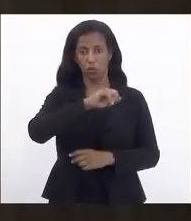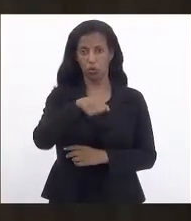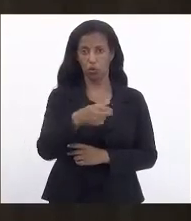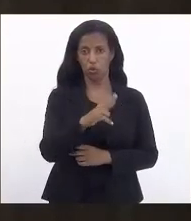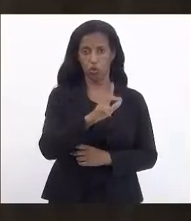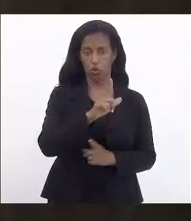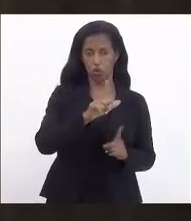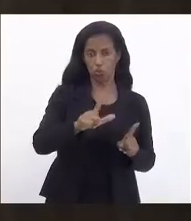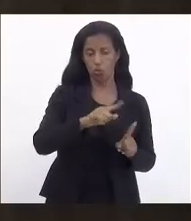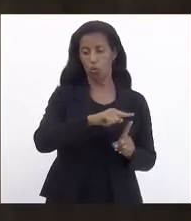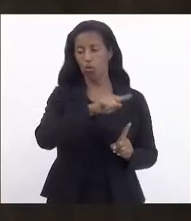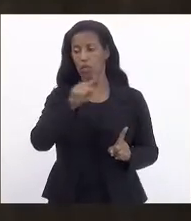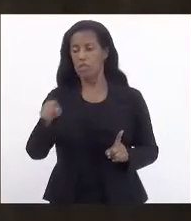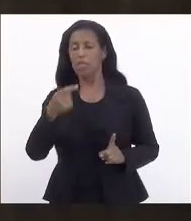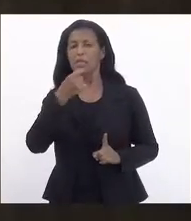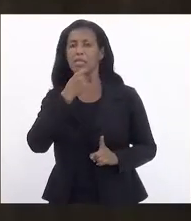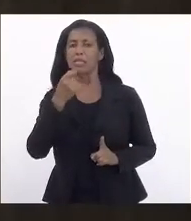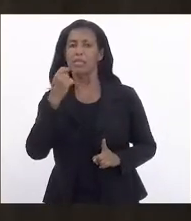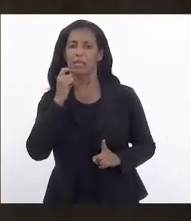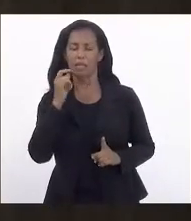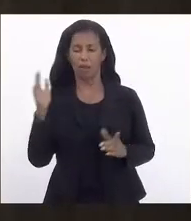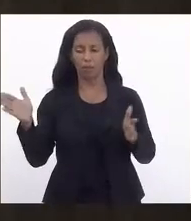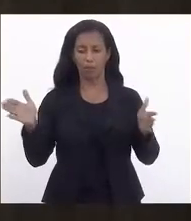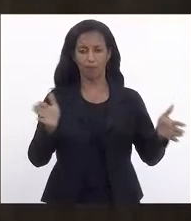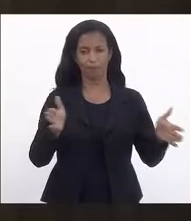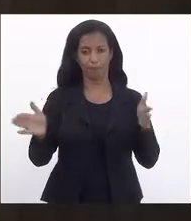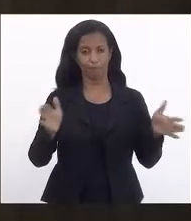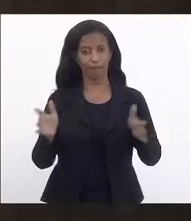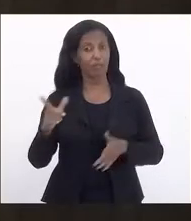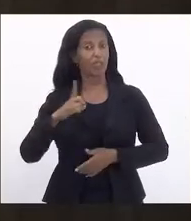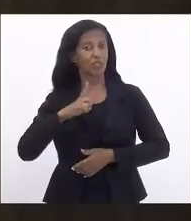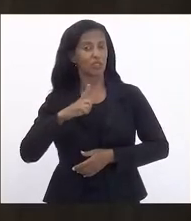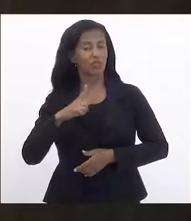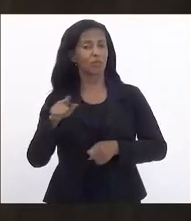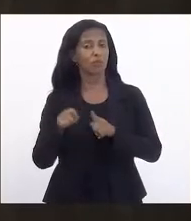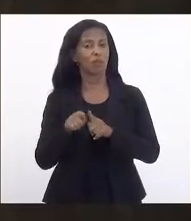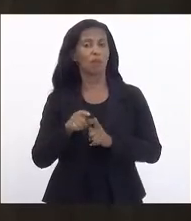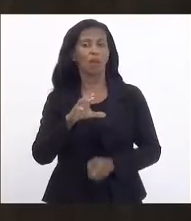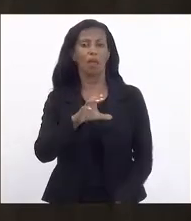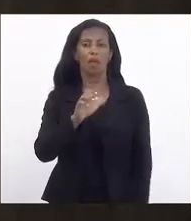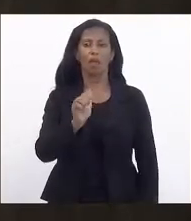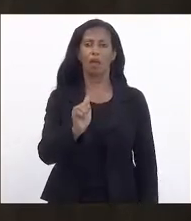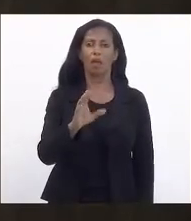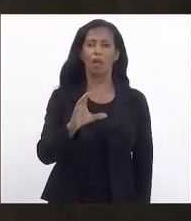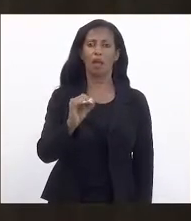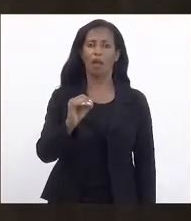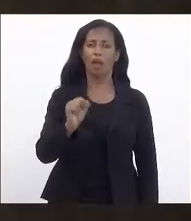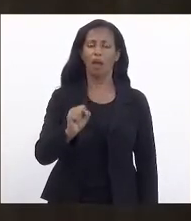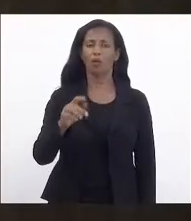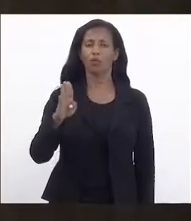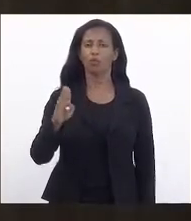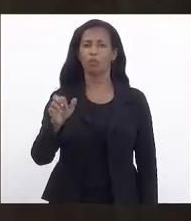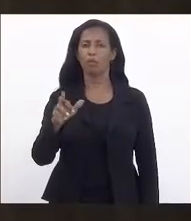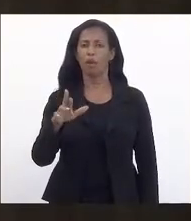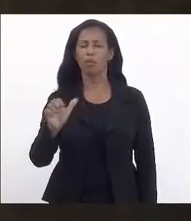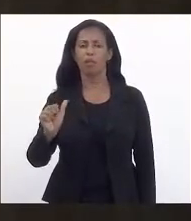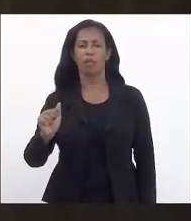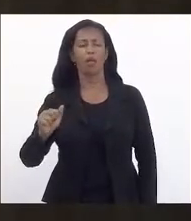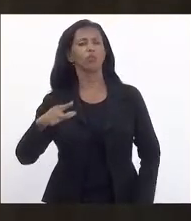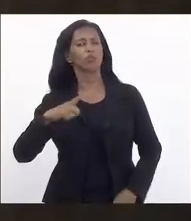e setembro deste ano estivemos ainda com Caco Barcelos e a equipe do Profissão Repórter que